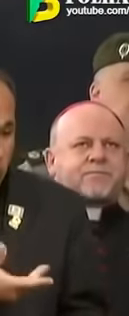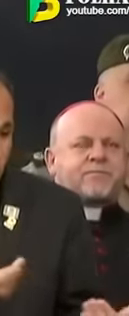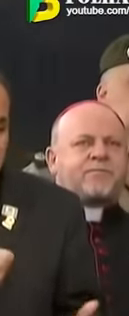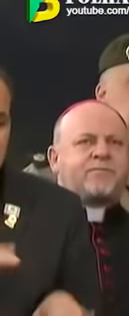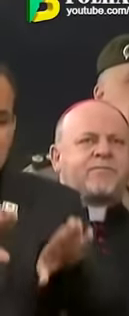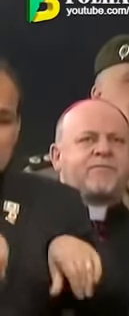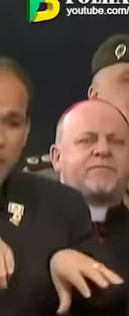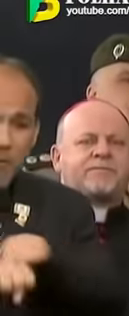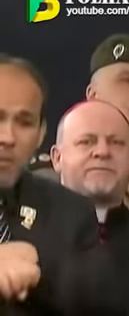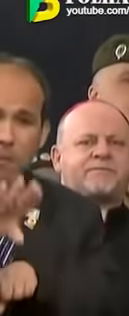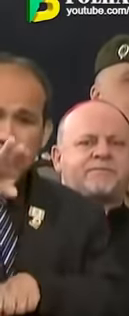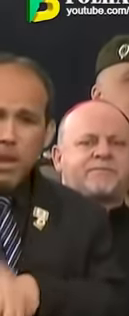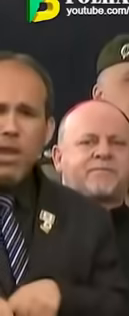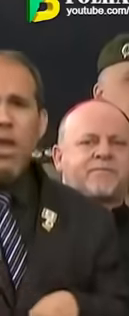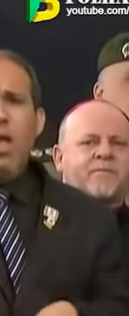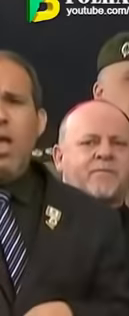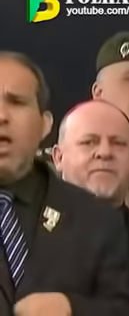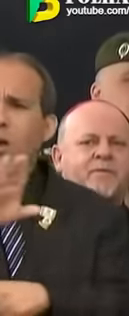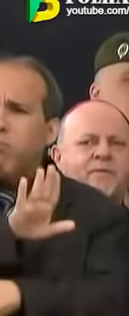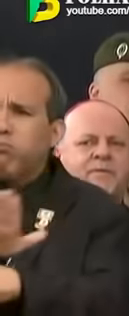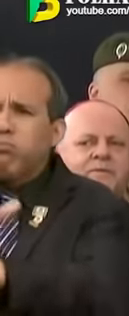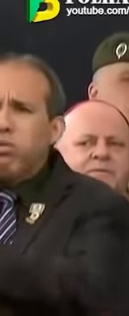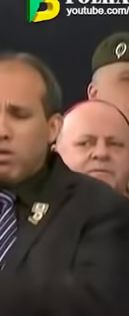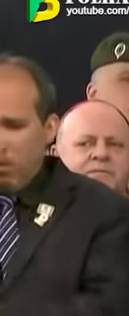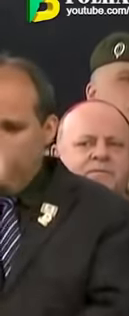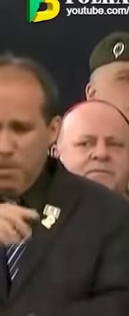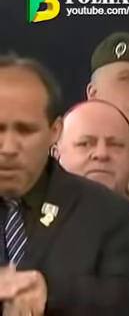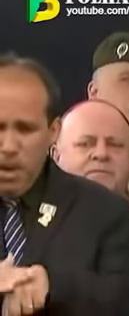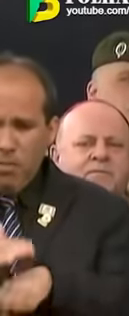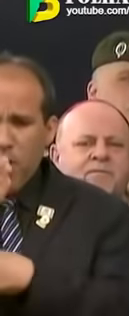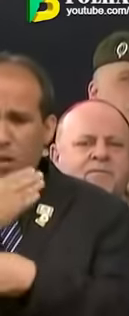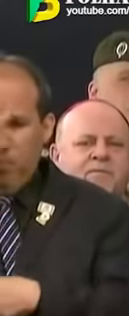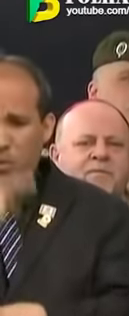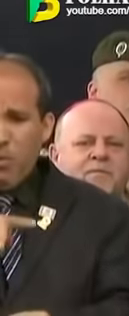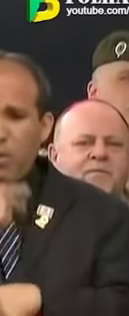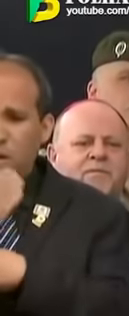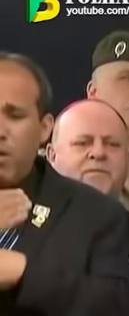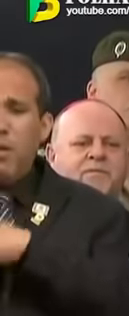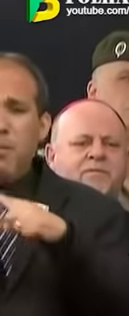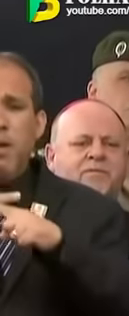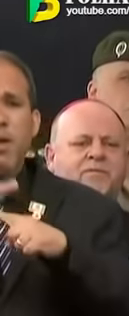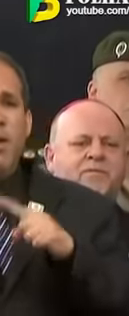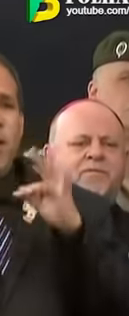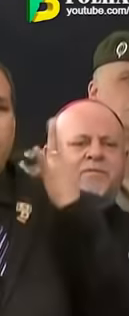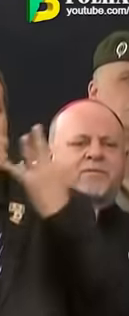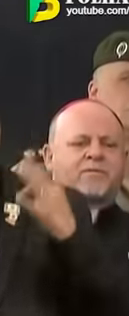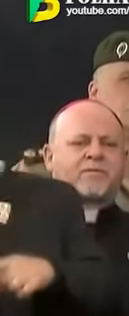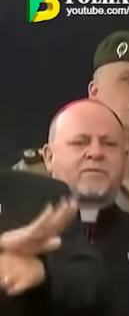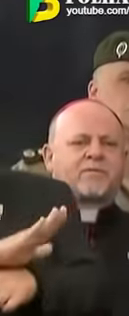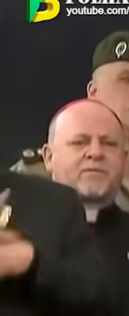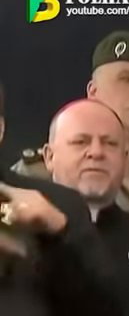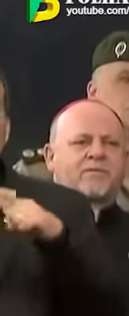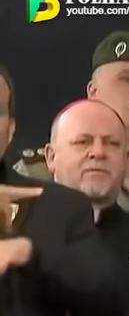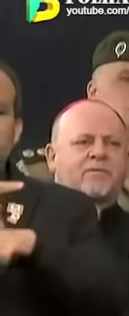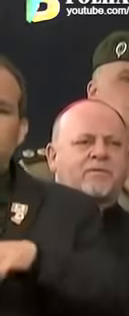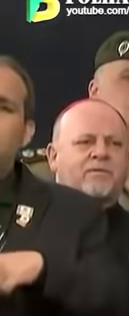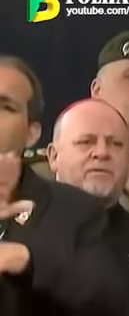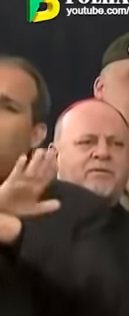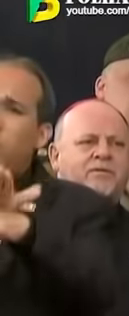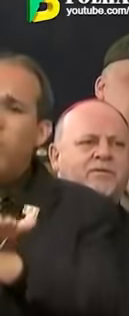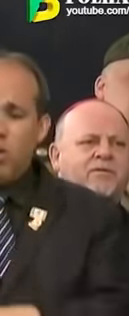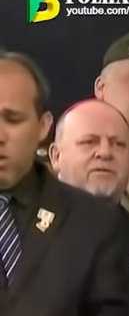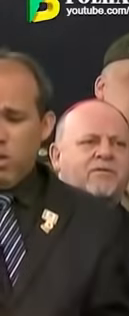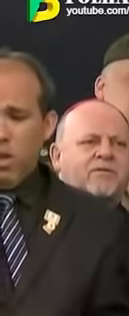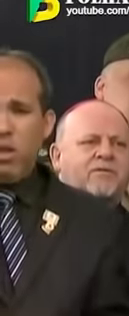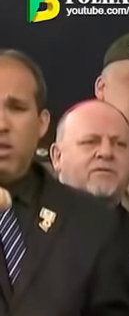si, para sua família e para o seu país no futuro. É isso que nós queremos. Estou com 64 anos de